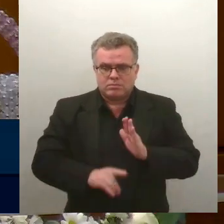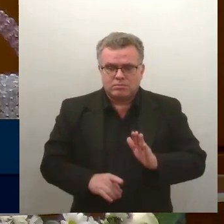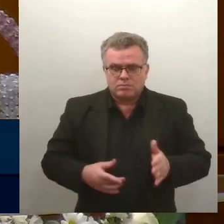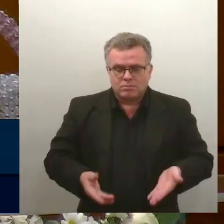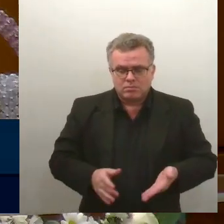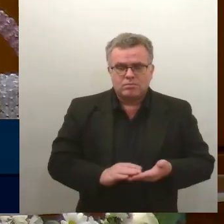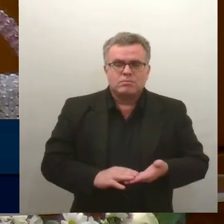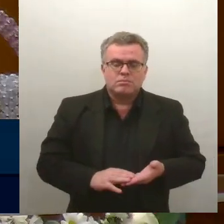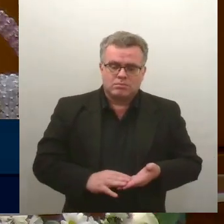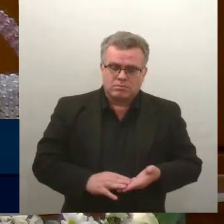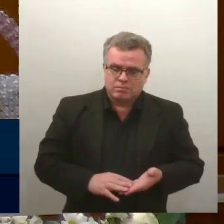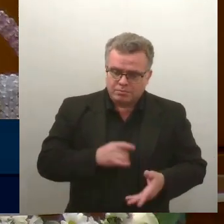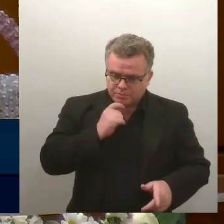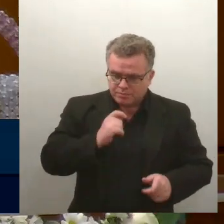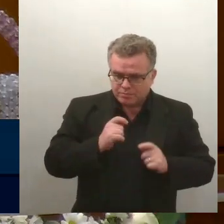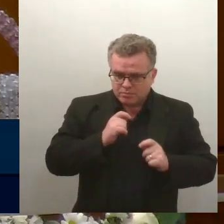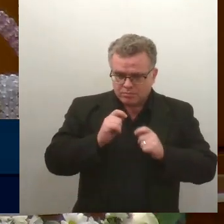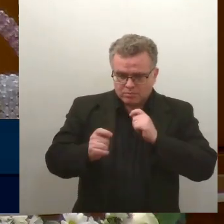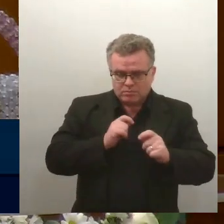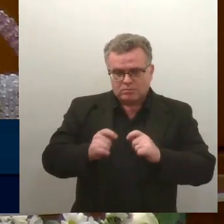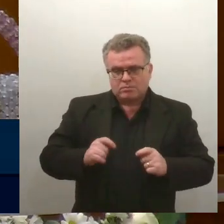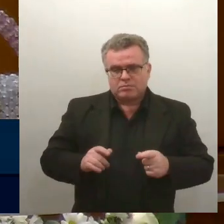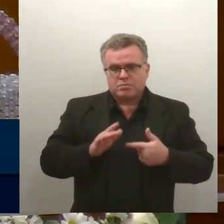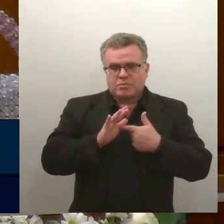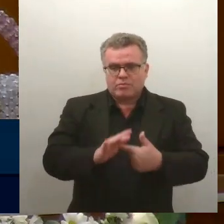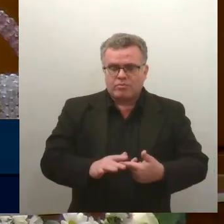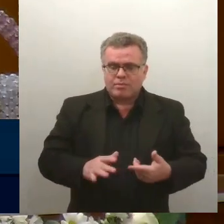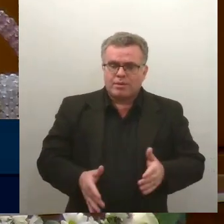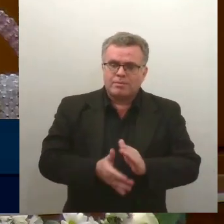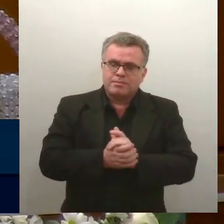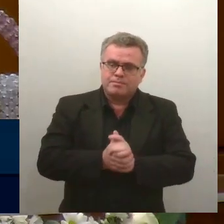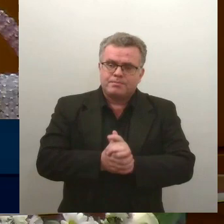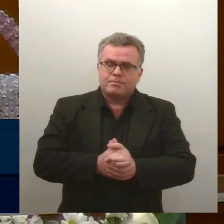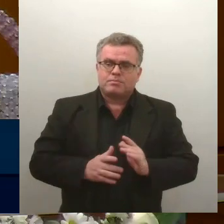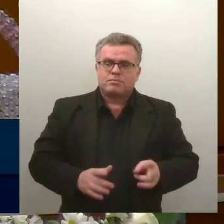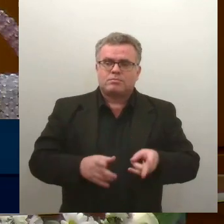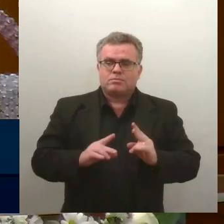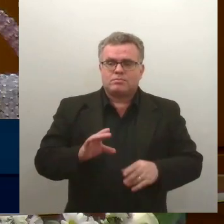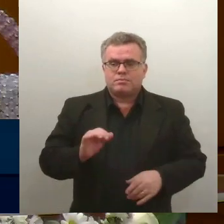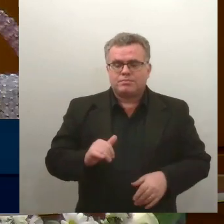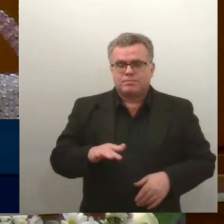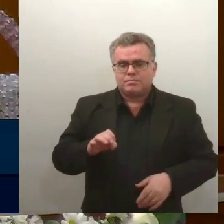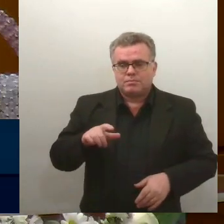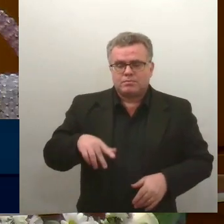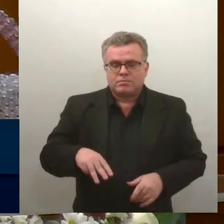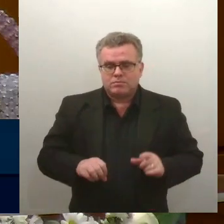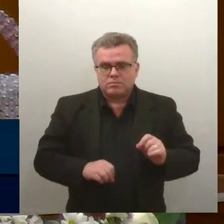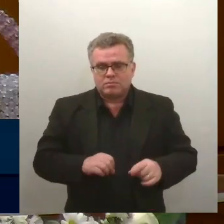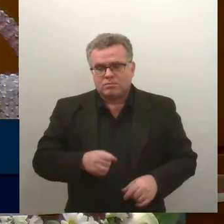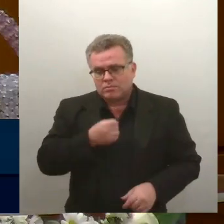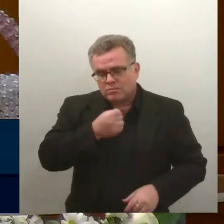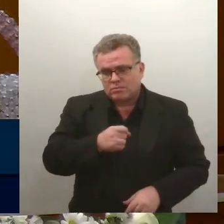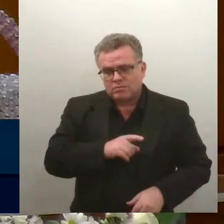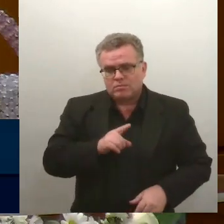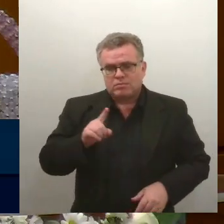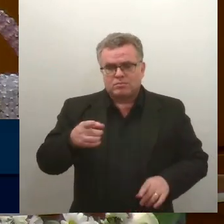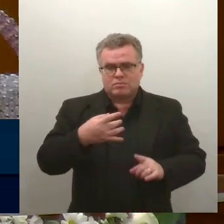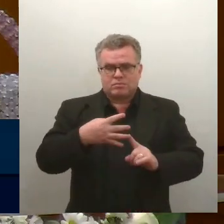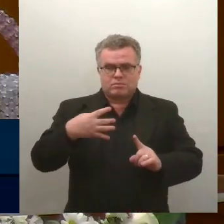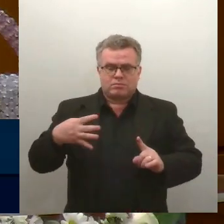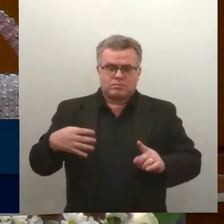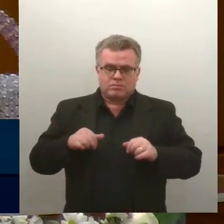elogios do jornalista Anselmo Góes, do jornal LGBT de circulação nacional, o